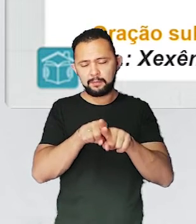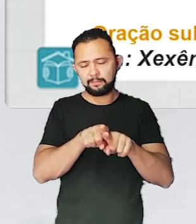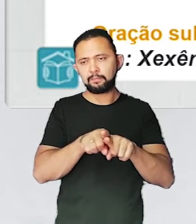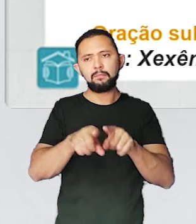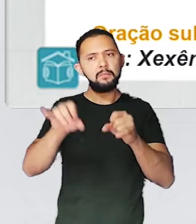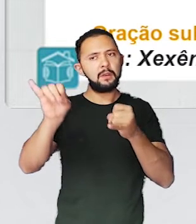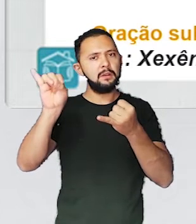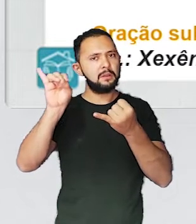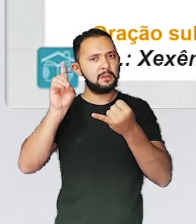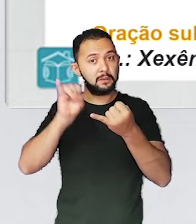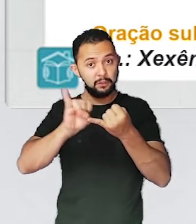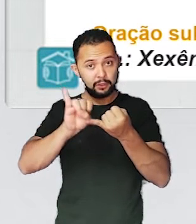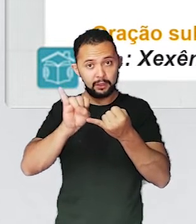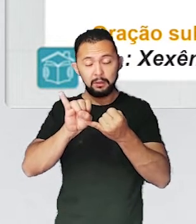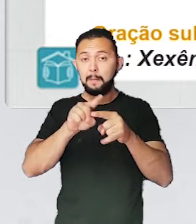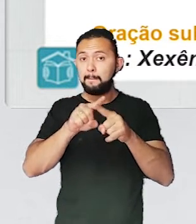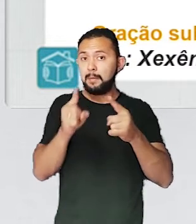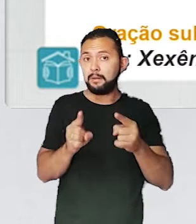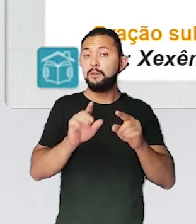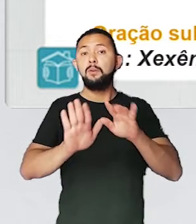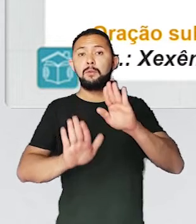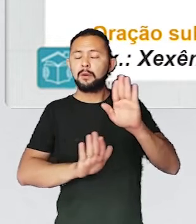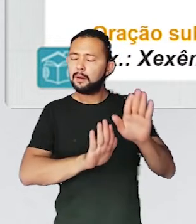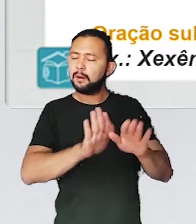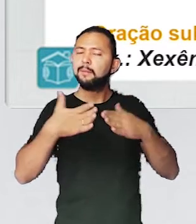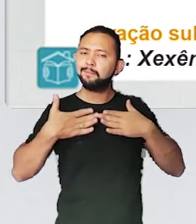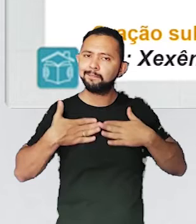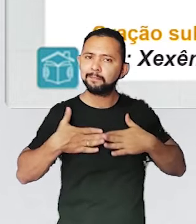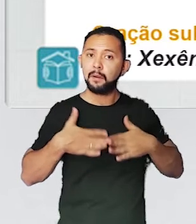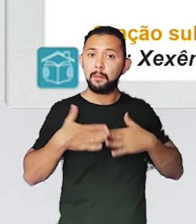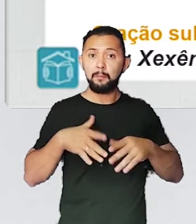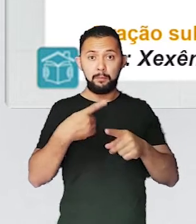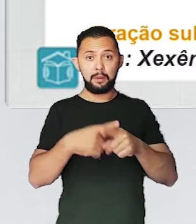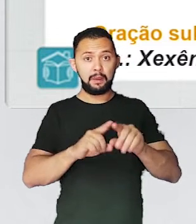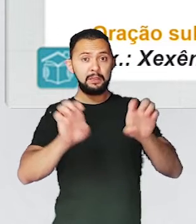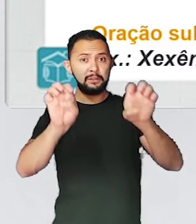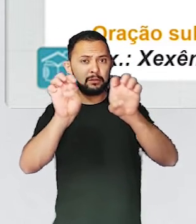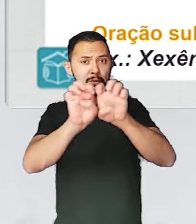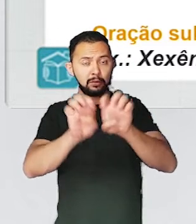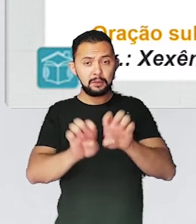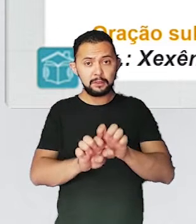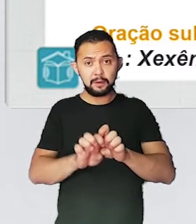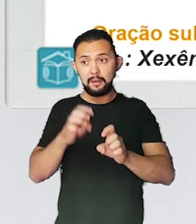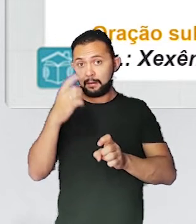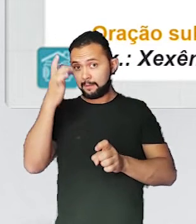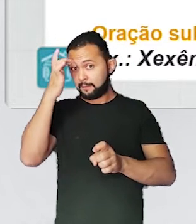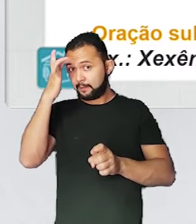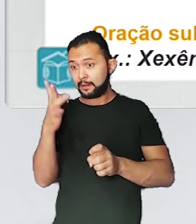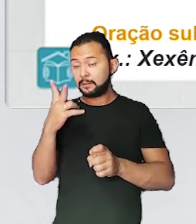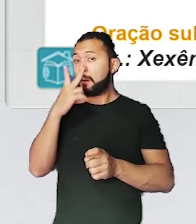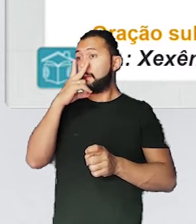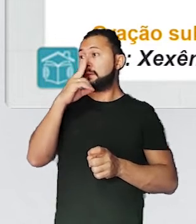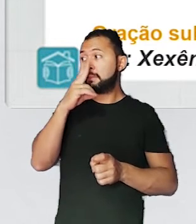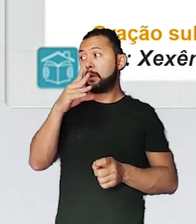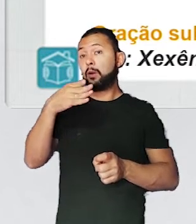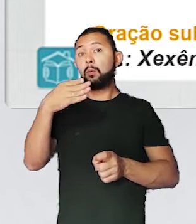não se assustem. A estrutura da oração ajuda vocês a reconhecer qual é o tipo de oração, certo? Então não fiquem tão